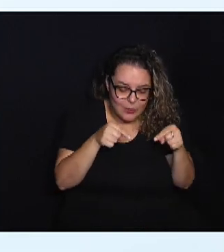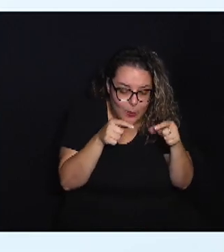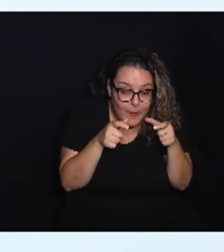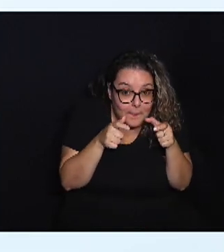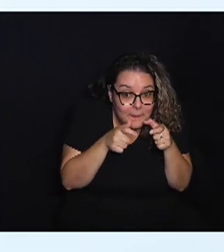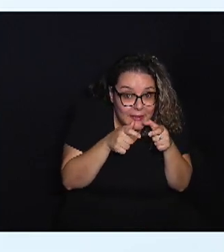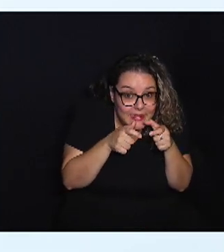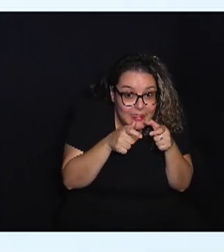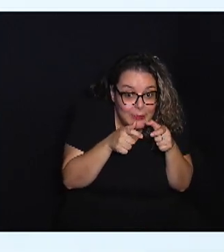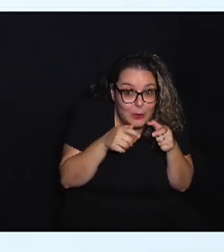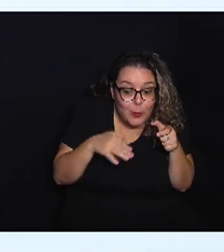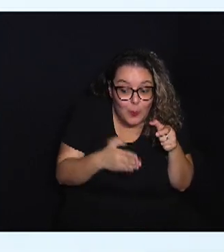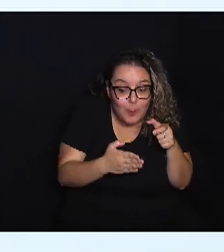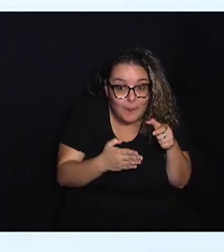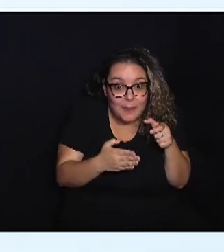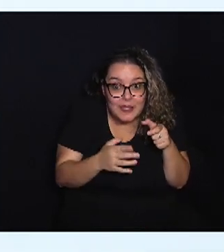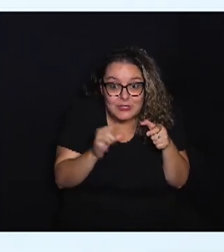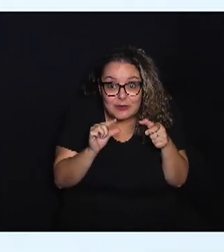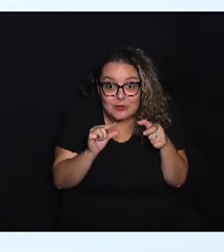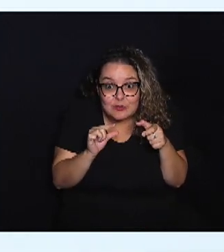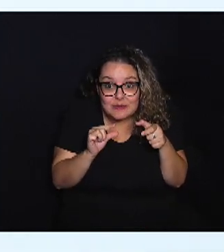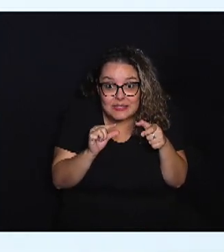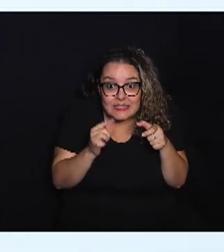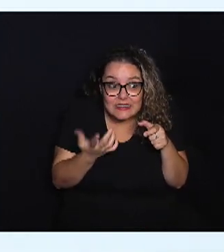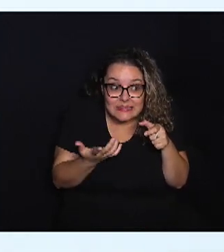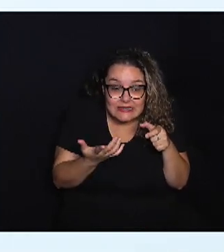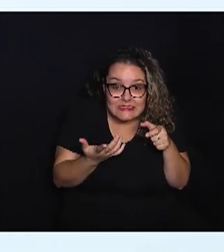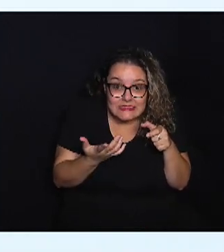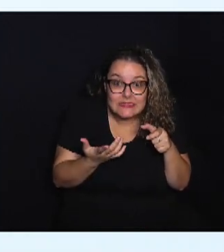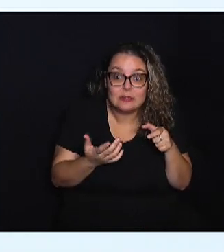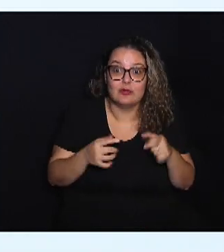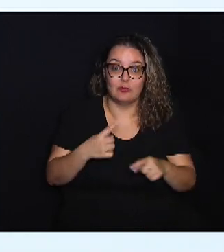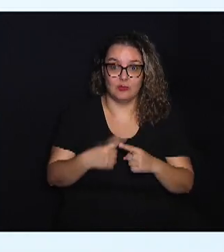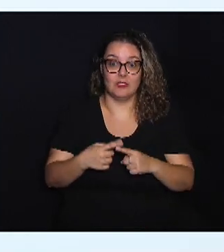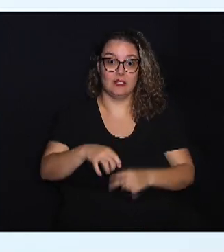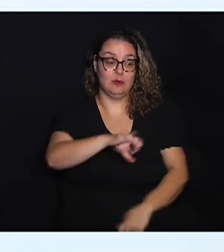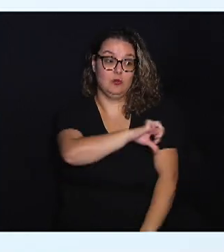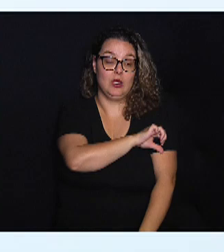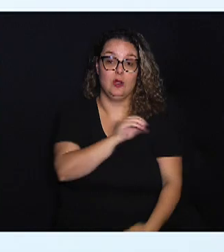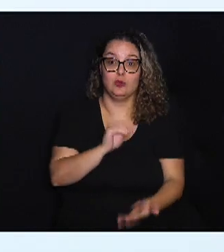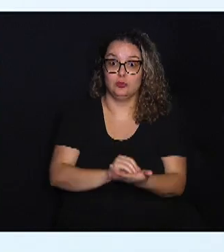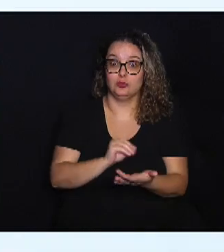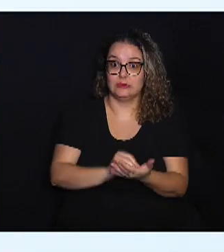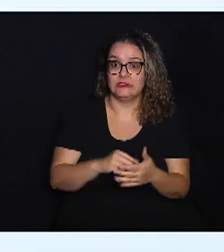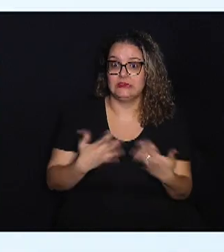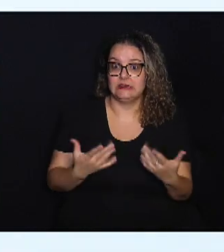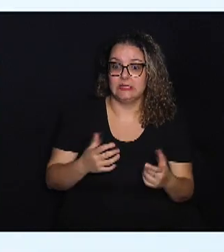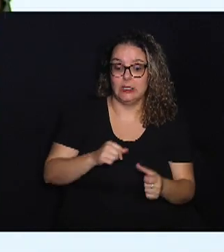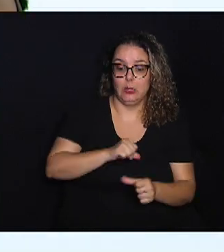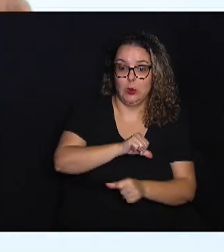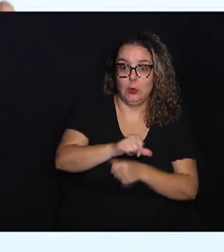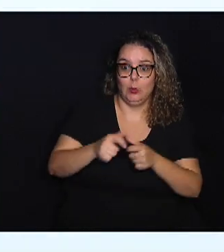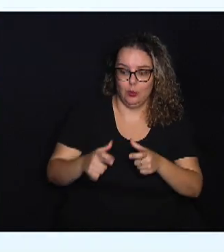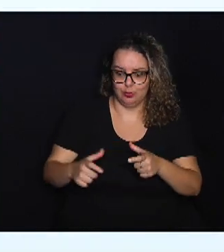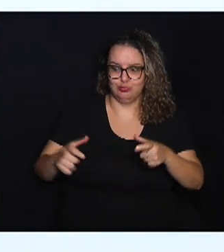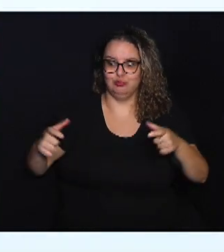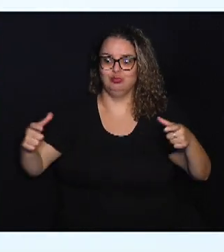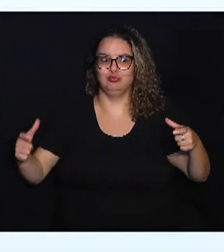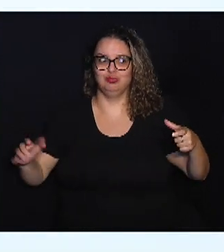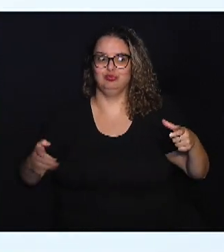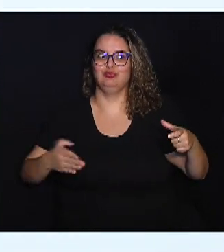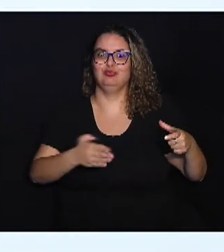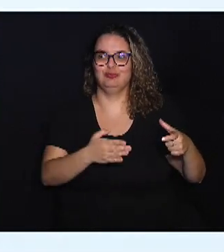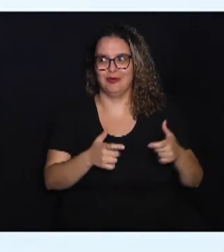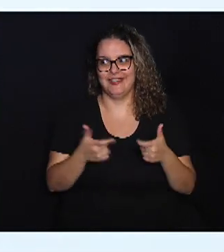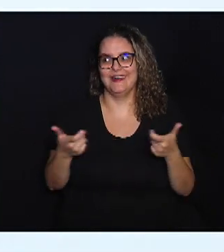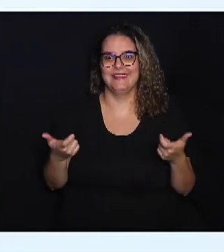um peixe médio ou um peixe grande, porque você já é o 9º ano, é a última série, e vai começar de uma base agora num aquário muito